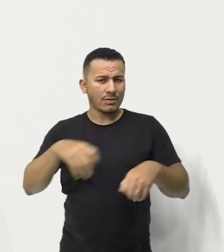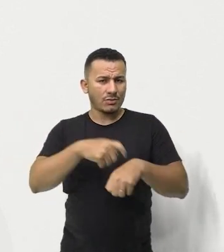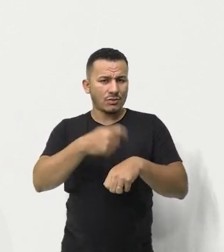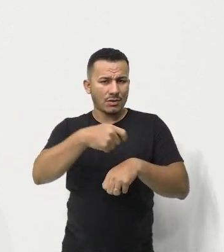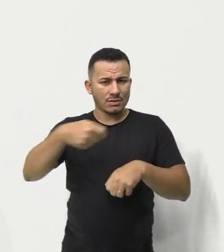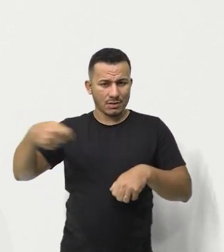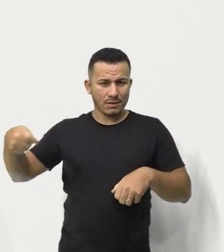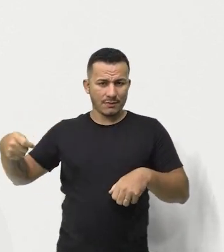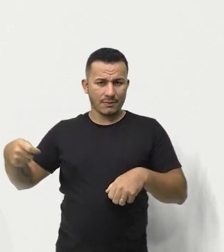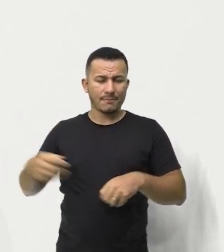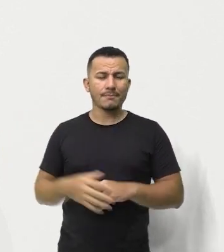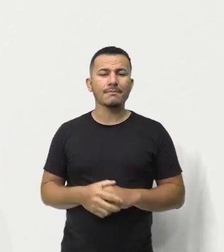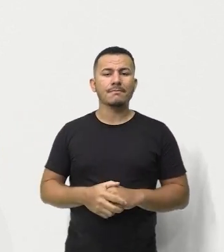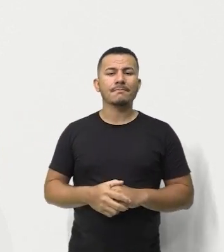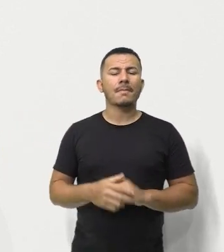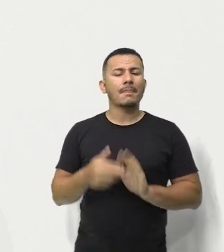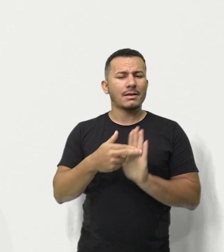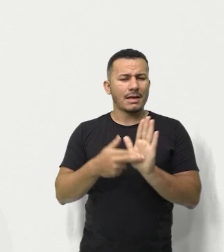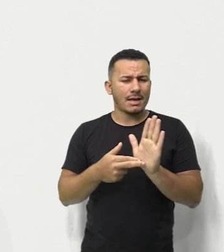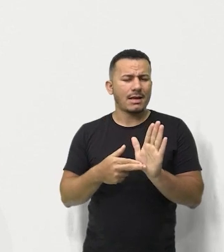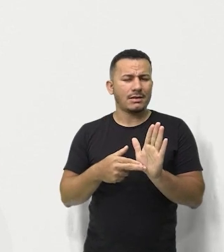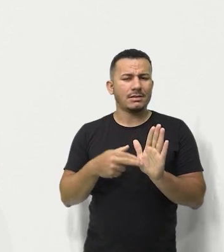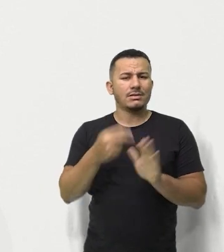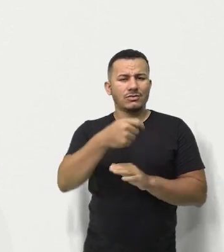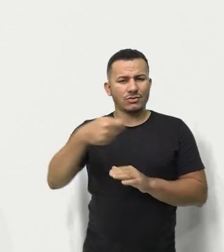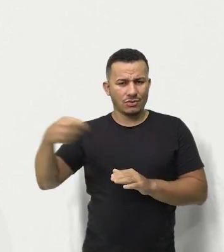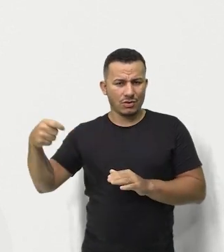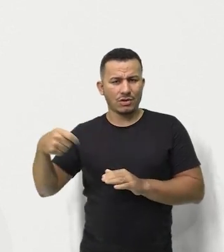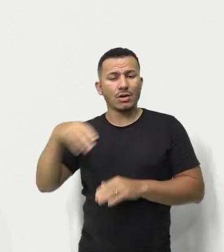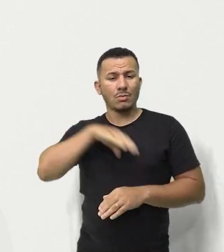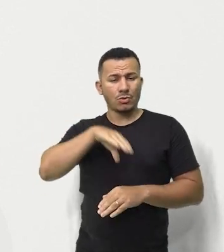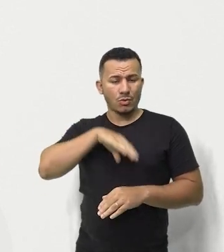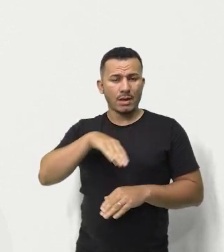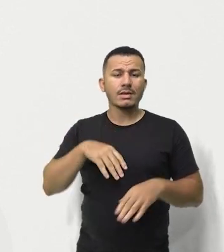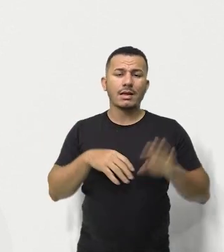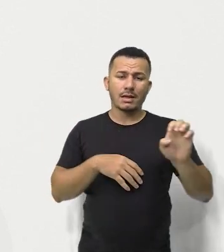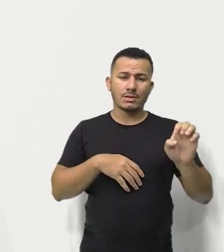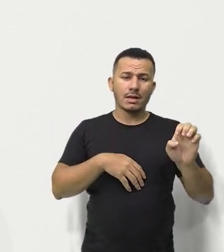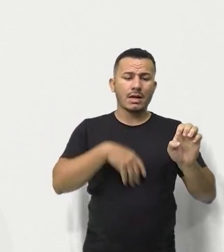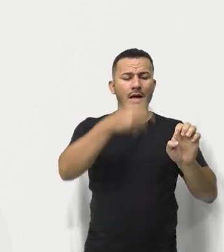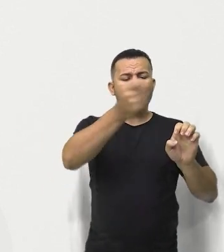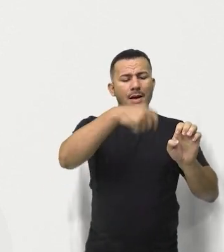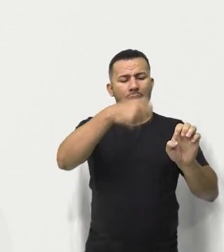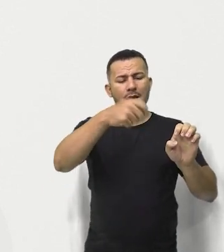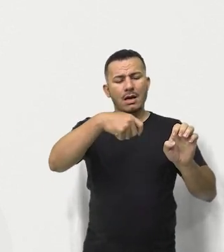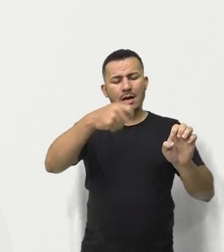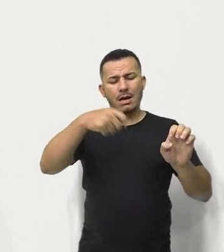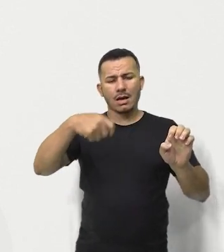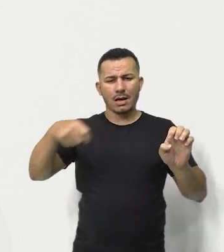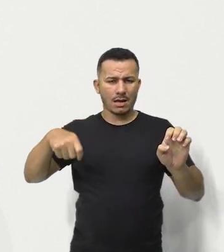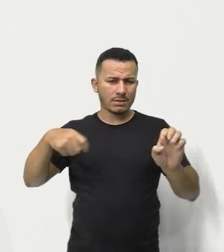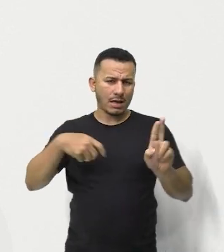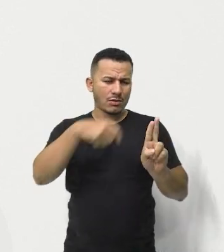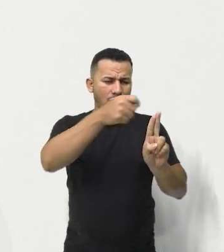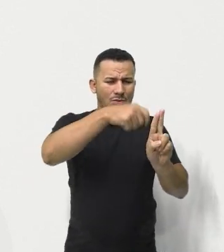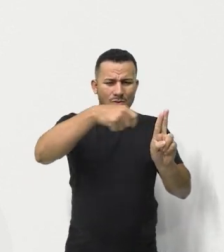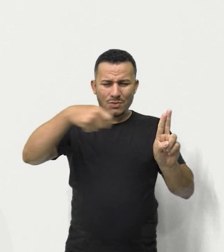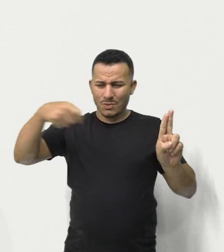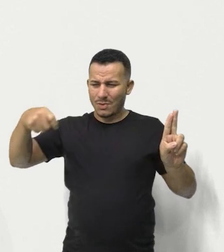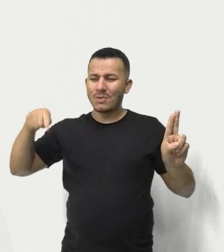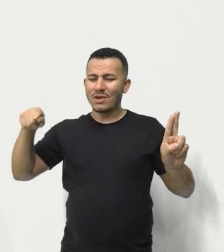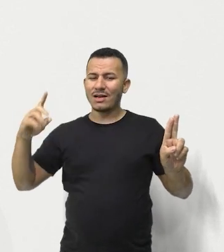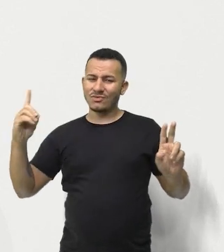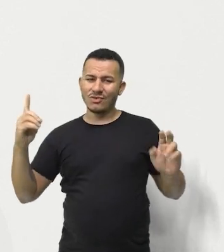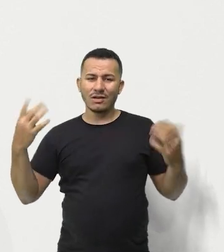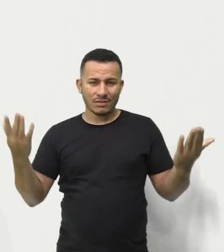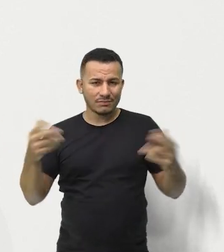que nós começamos a escrever. A nossa métrica de escrita do nosso português é da esquerda para a direita. A gente começa